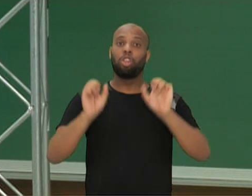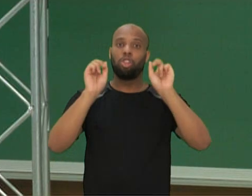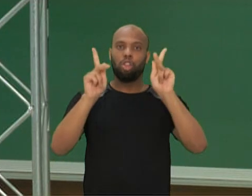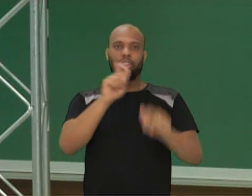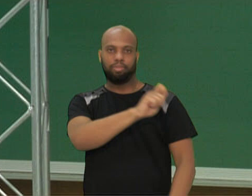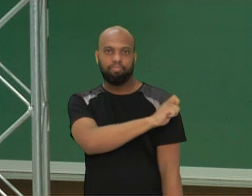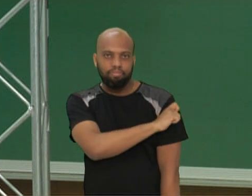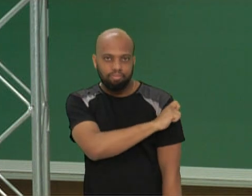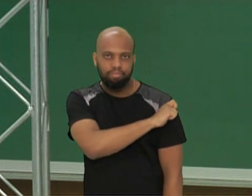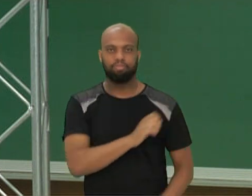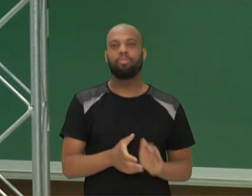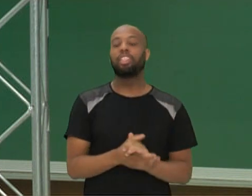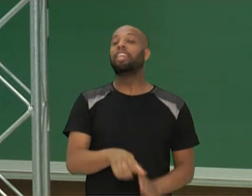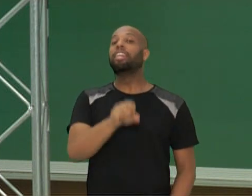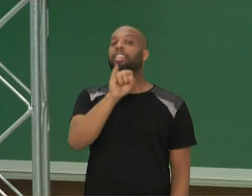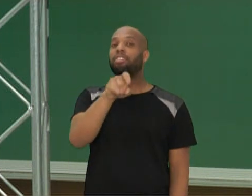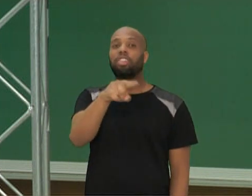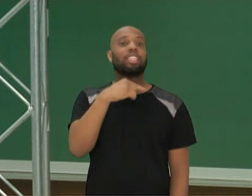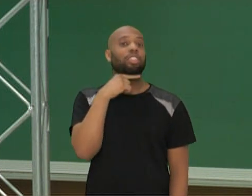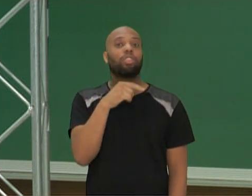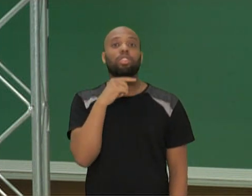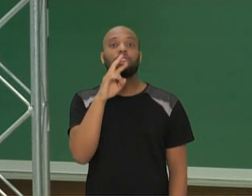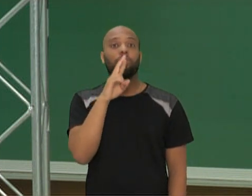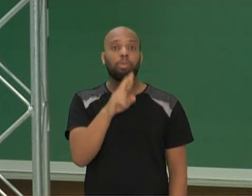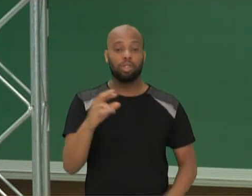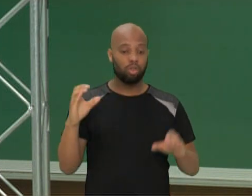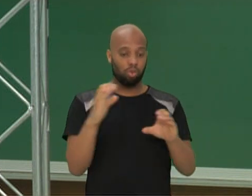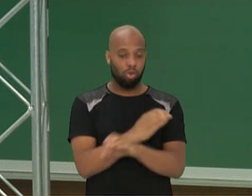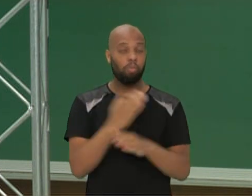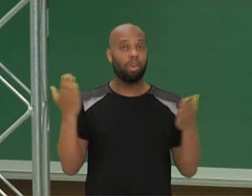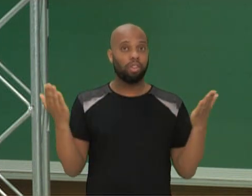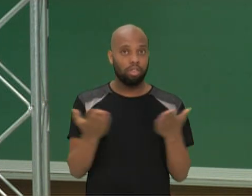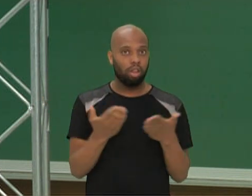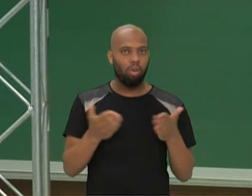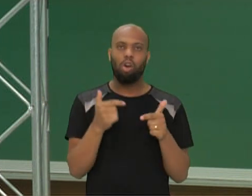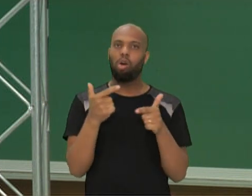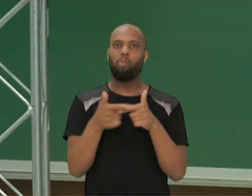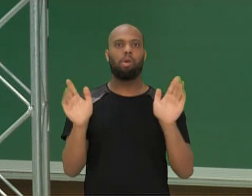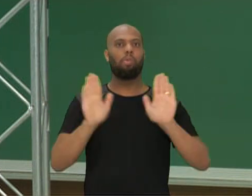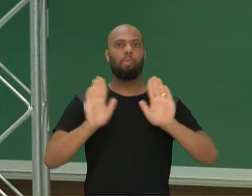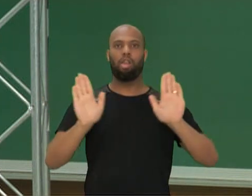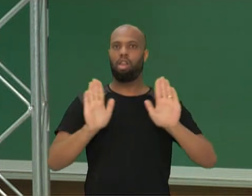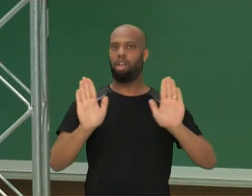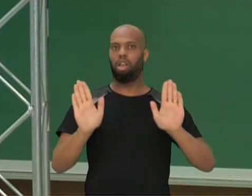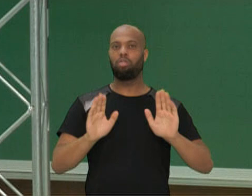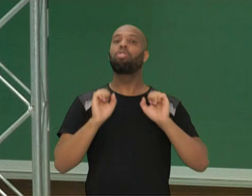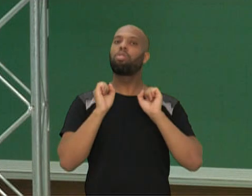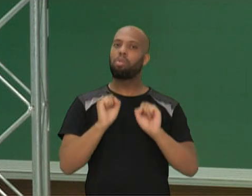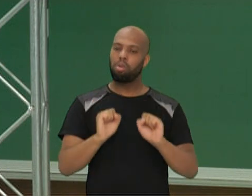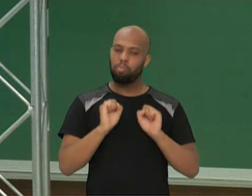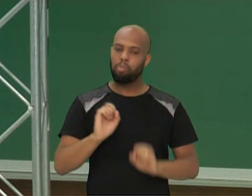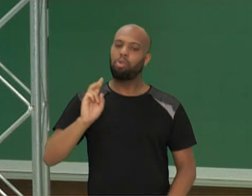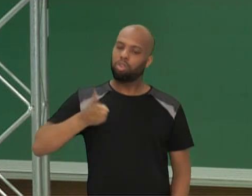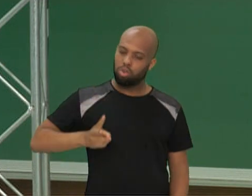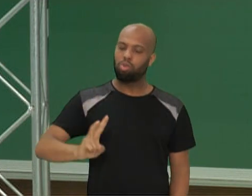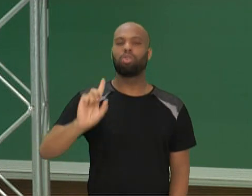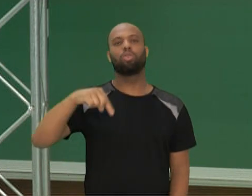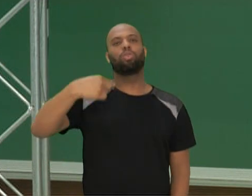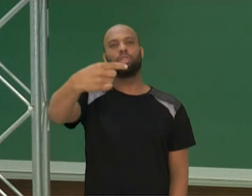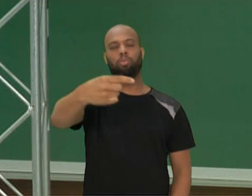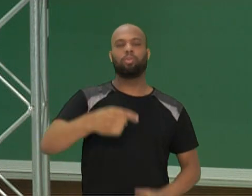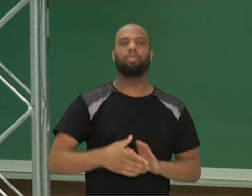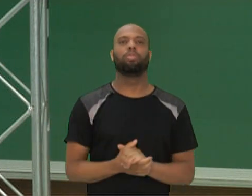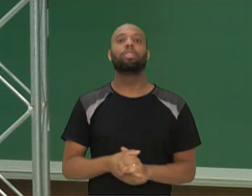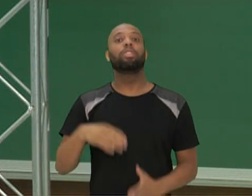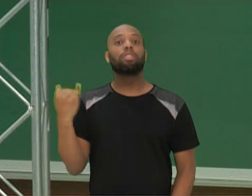Muito bem, estudante. Caso você não tenha conseguido concluir a resolução desse exercício, você poderá concluí-lo